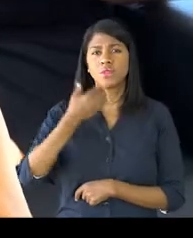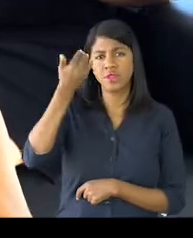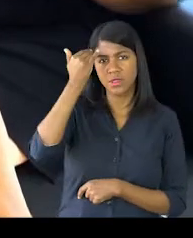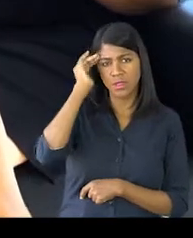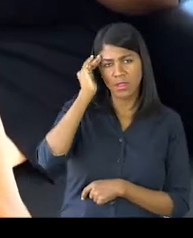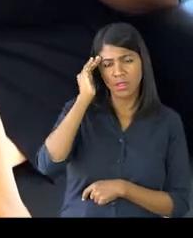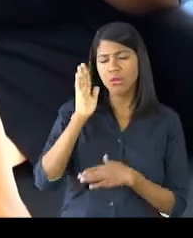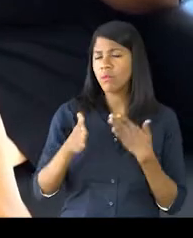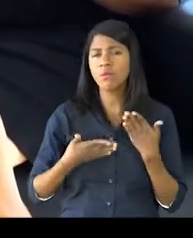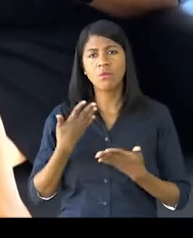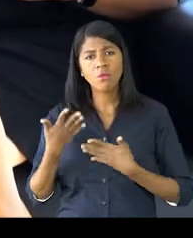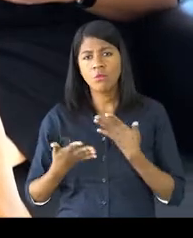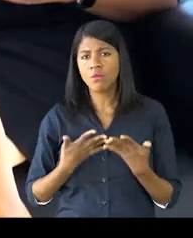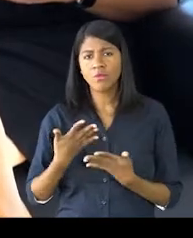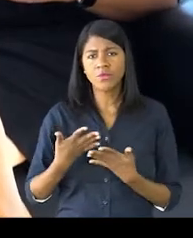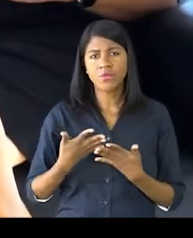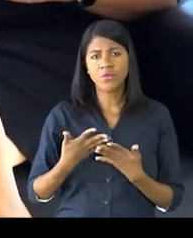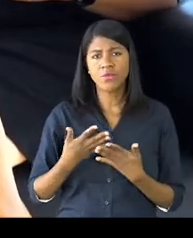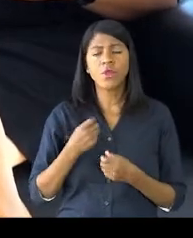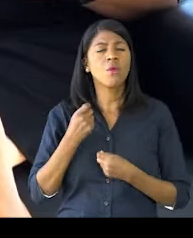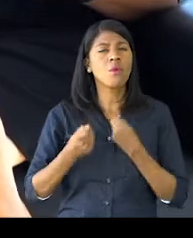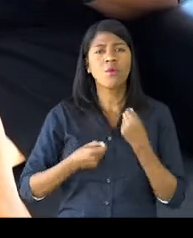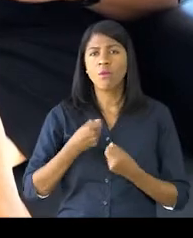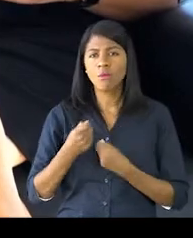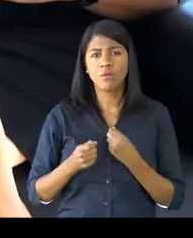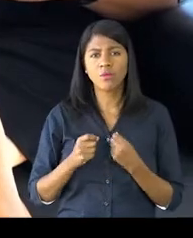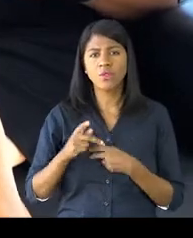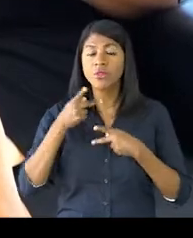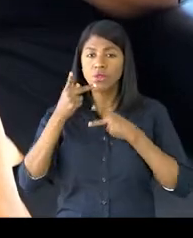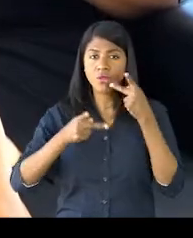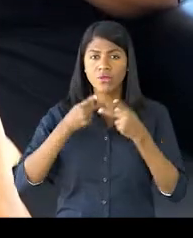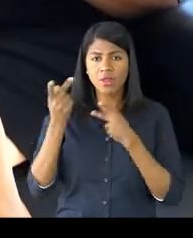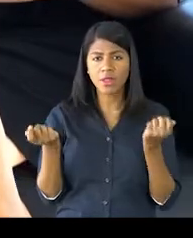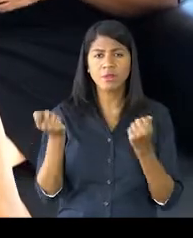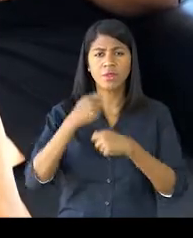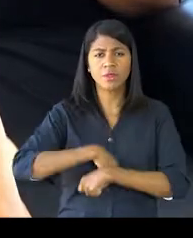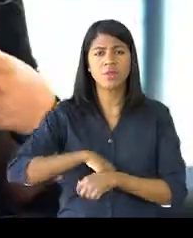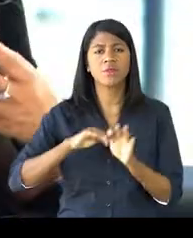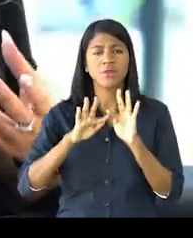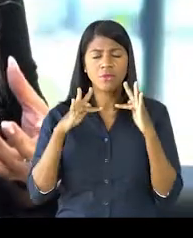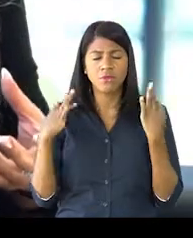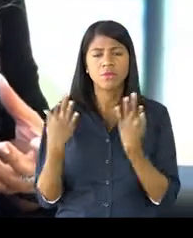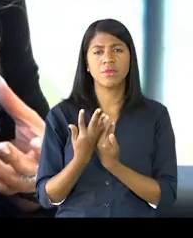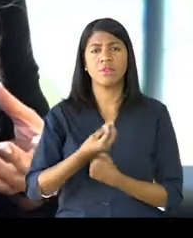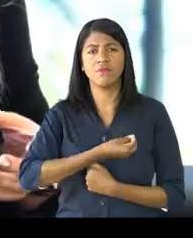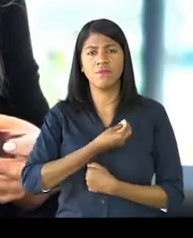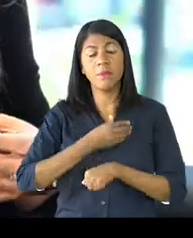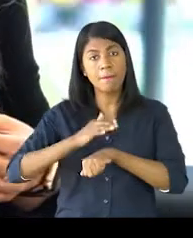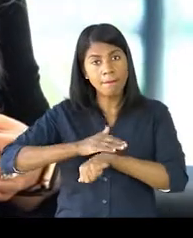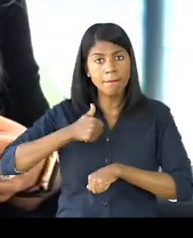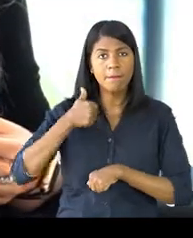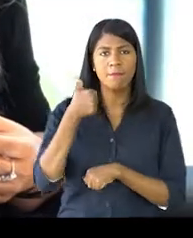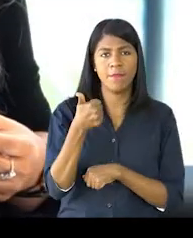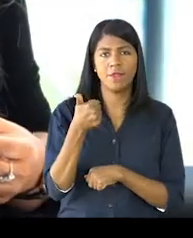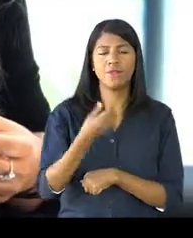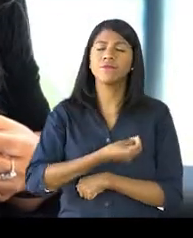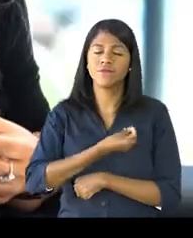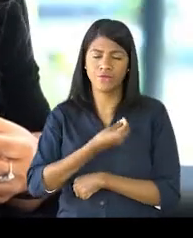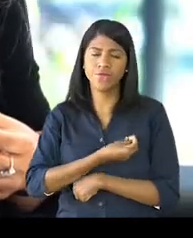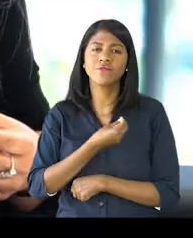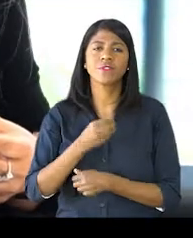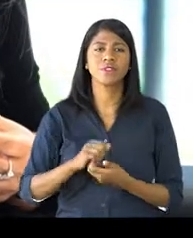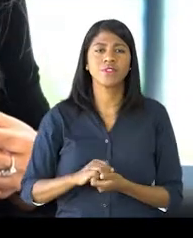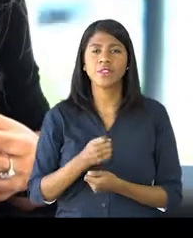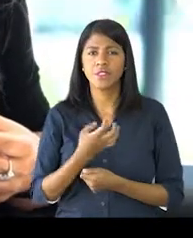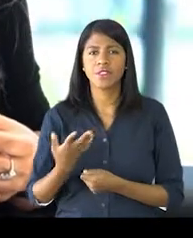a gente fala de capacitar uma mulher, nós estamos capacitando uma família para viver em melhores situações